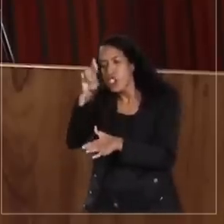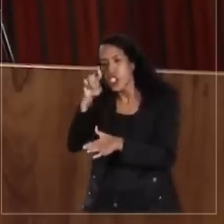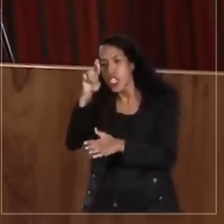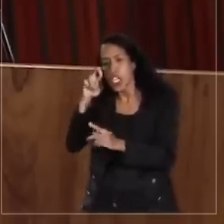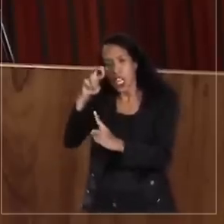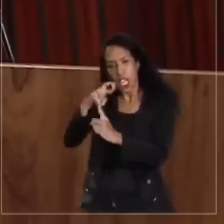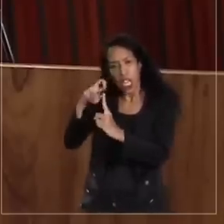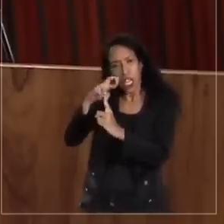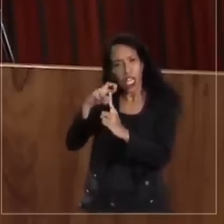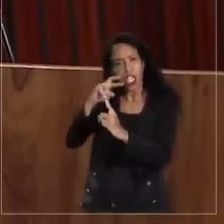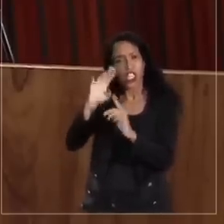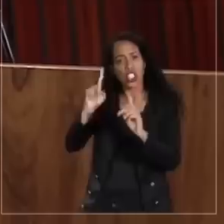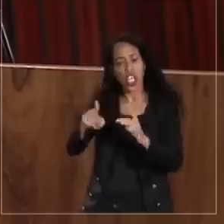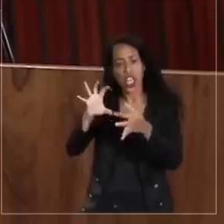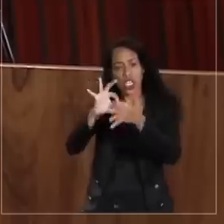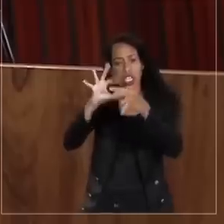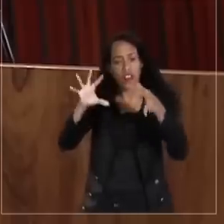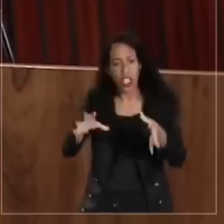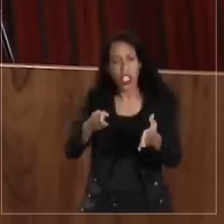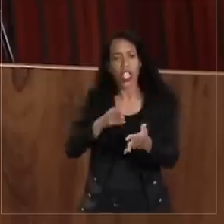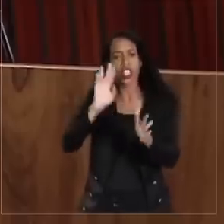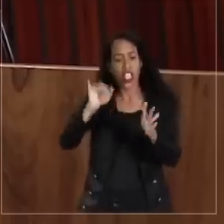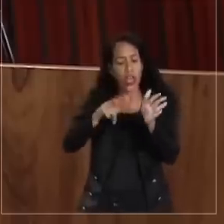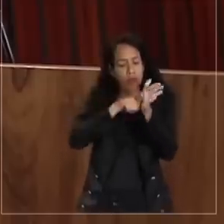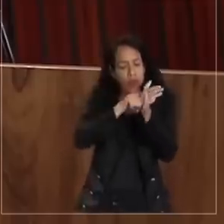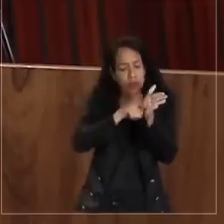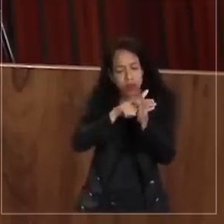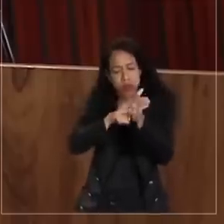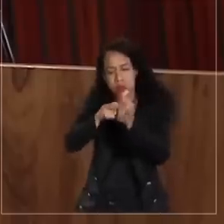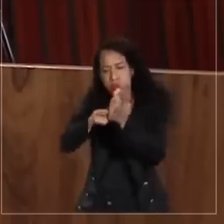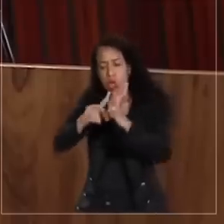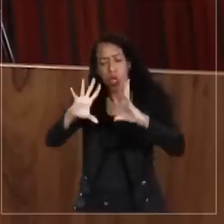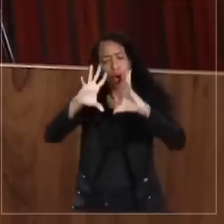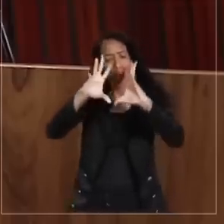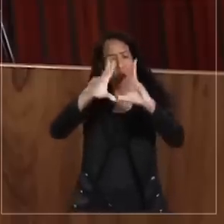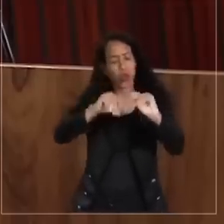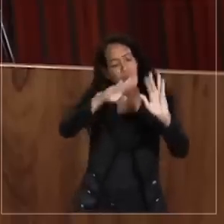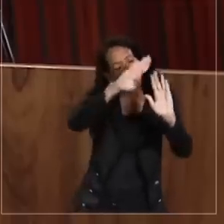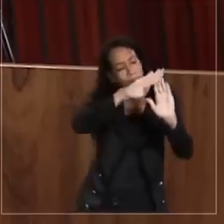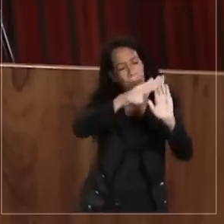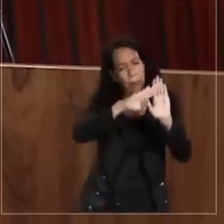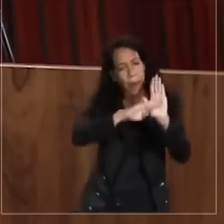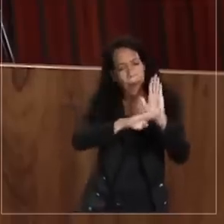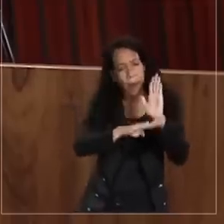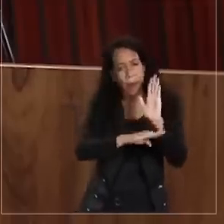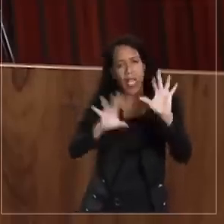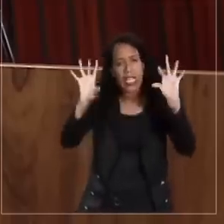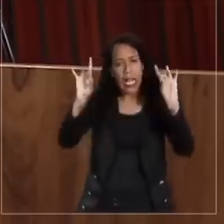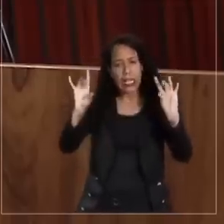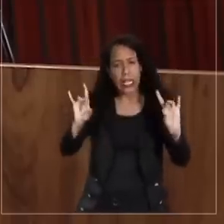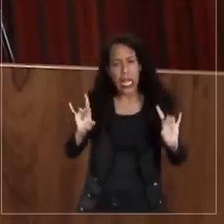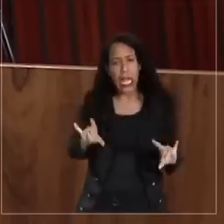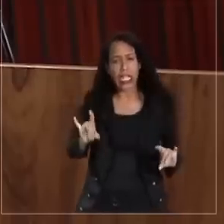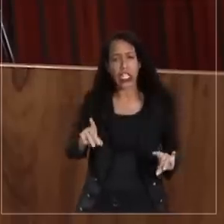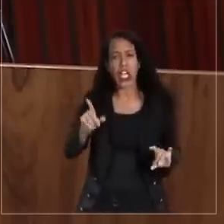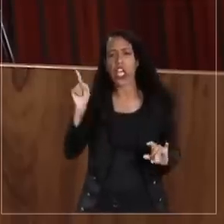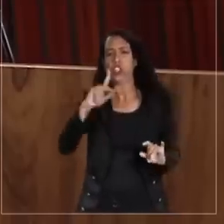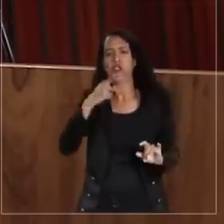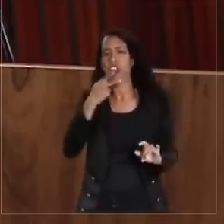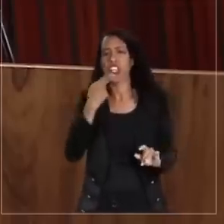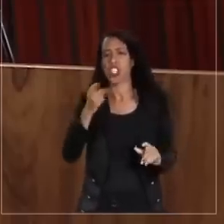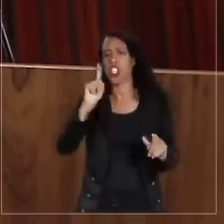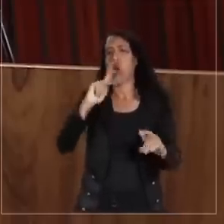está disponibilizado, está nos autos, foi examinado por todos, foi transcrito, não houve negativa de que aquilo tenha